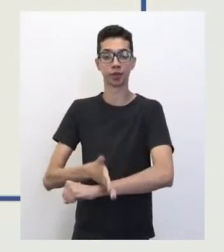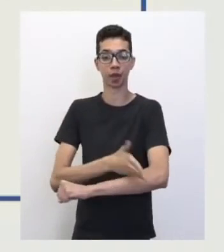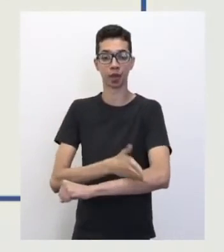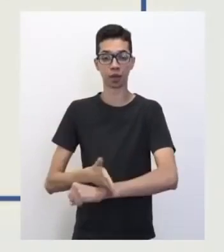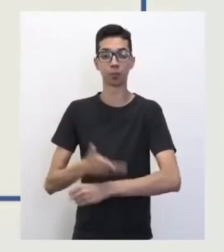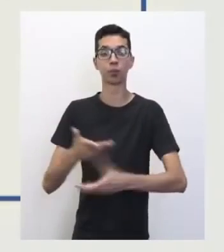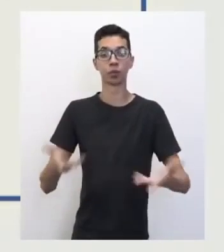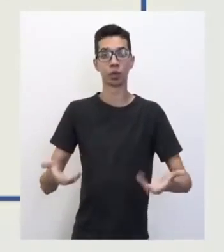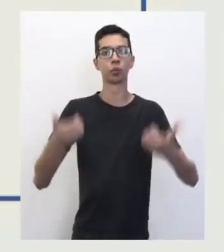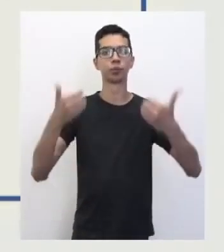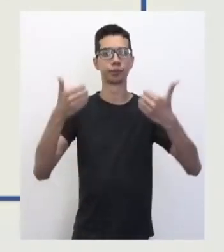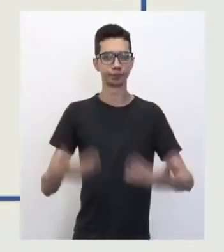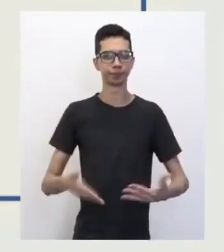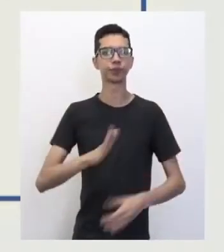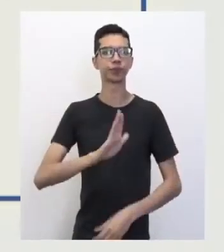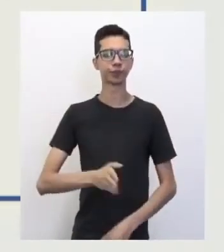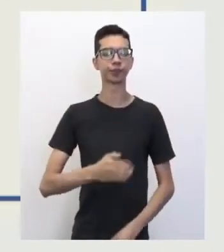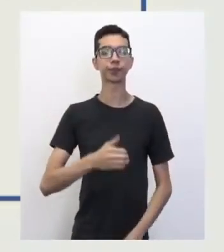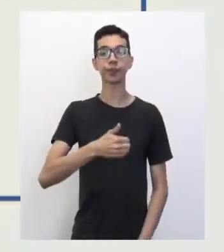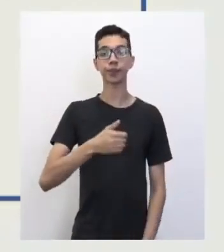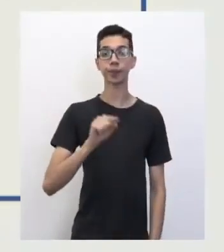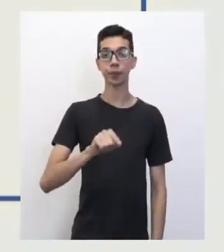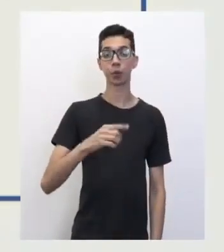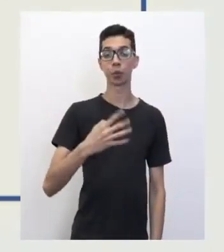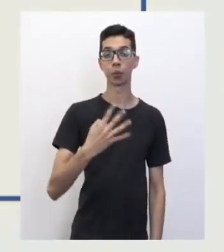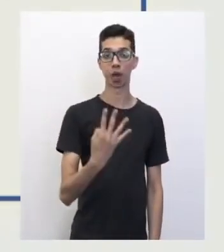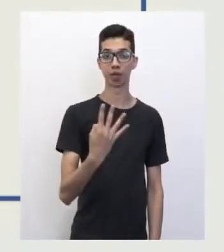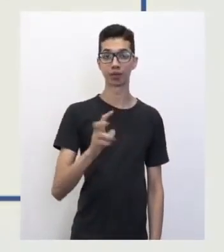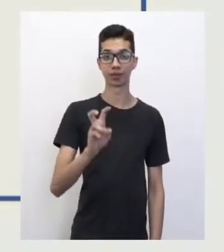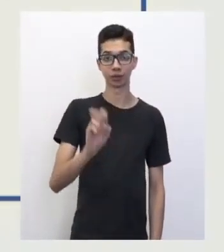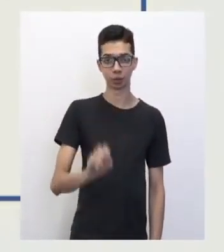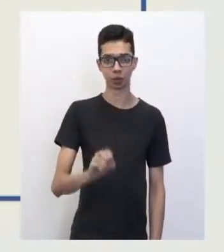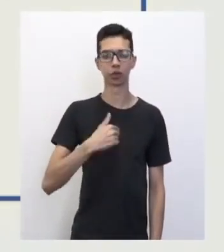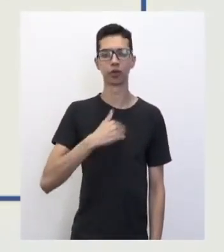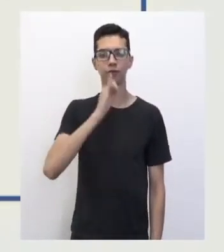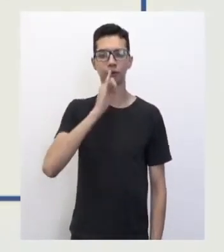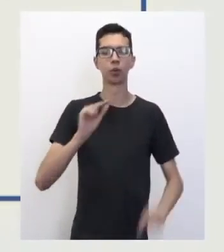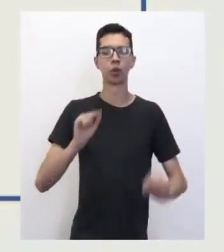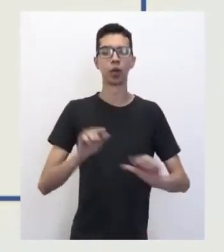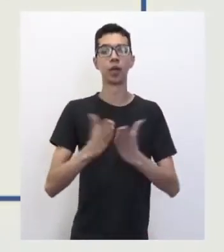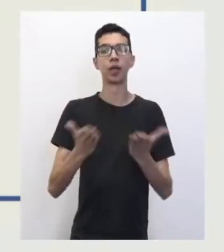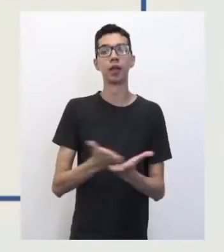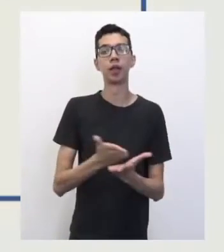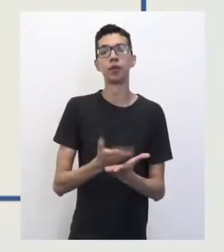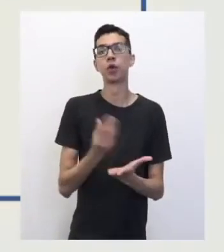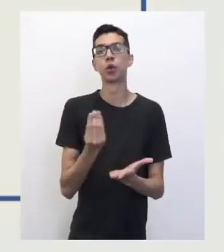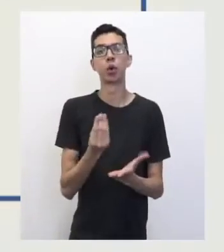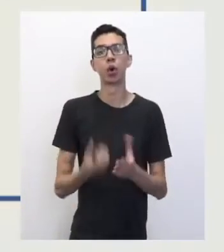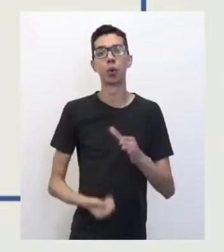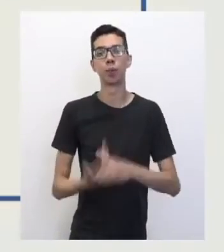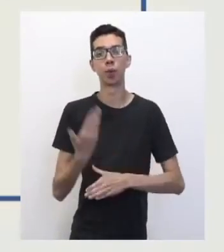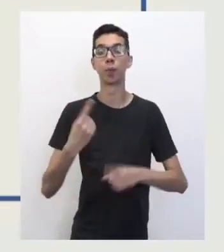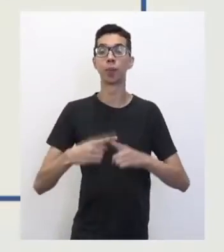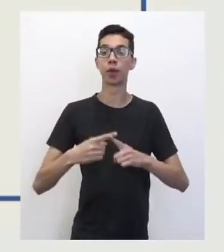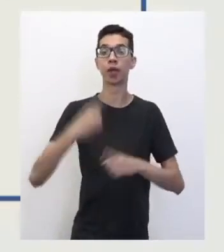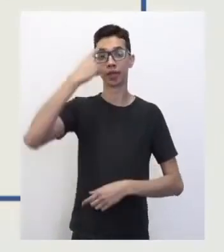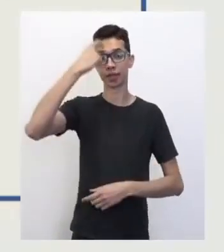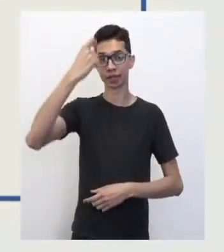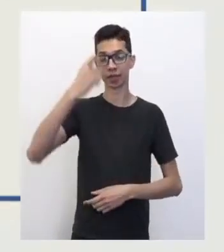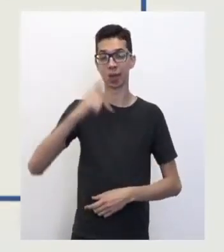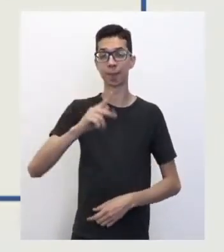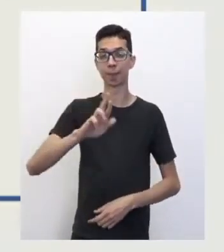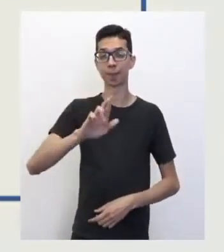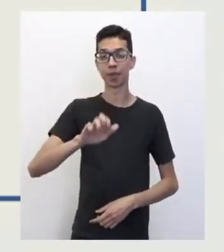falar que isso surgiu graças, os livros surgiram graças à invenção da prensa, eu